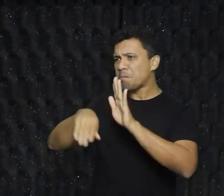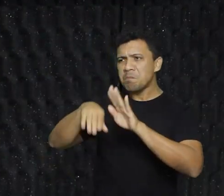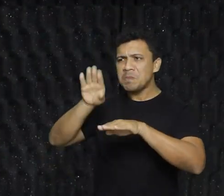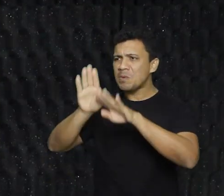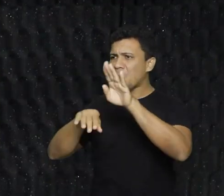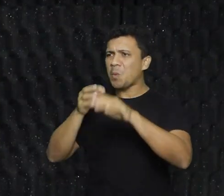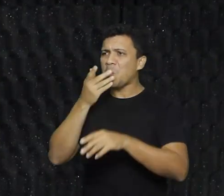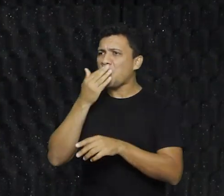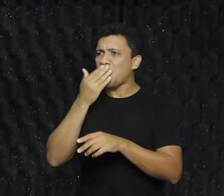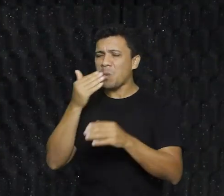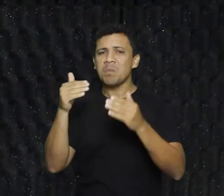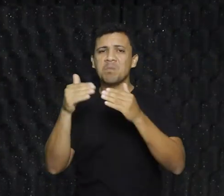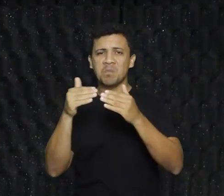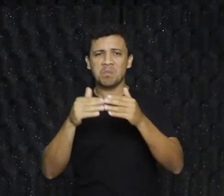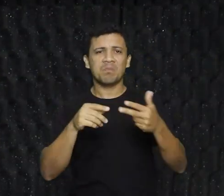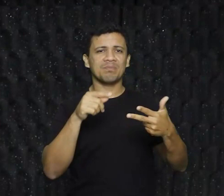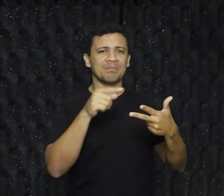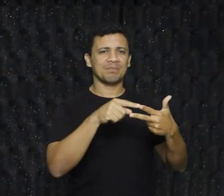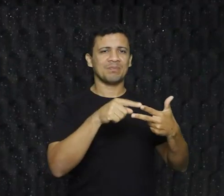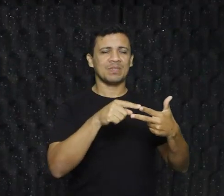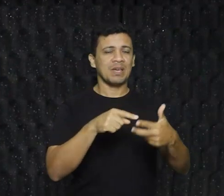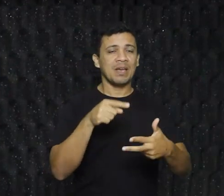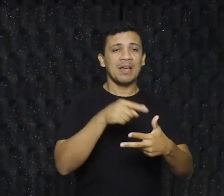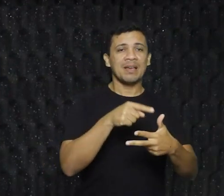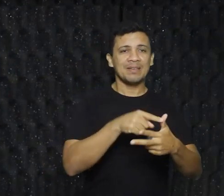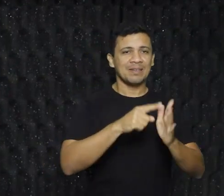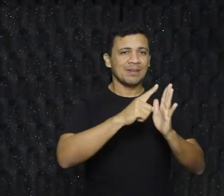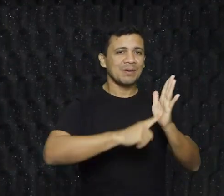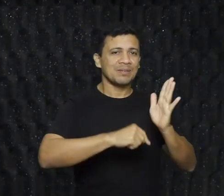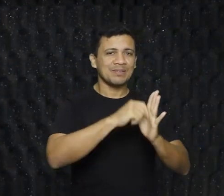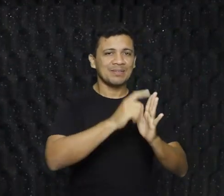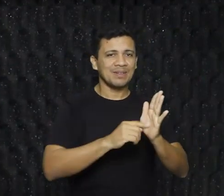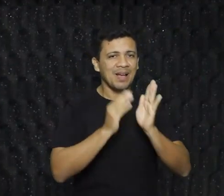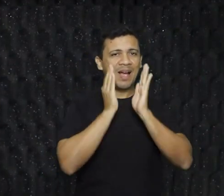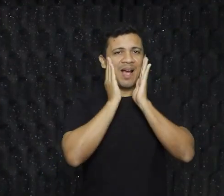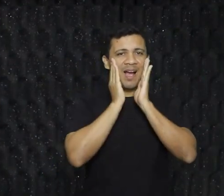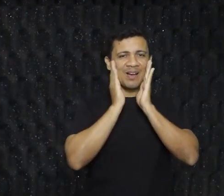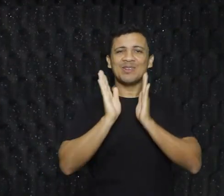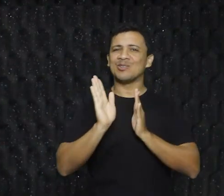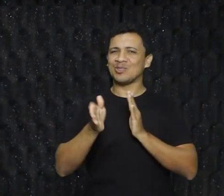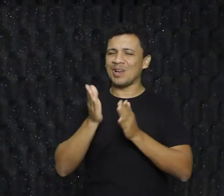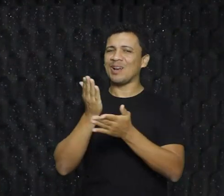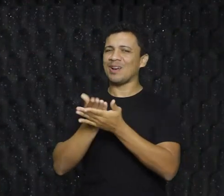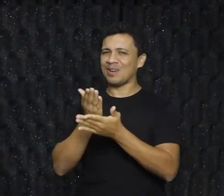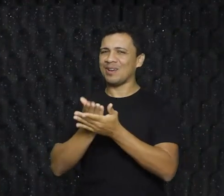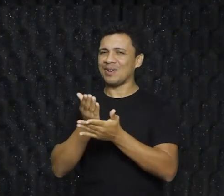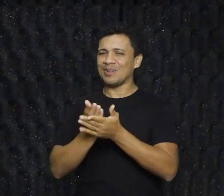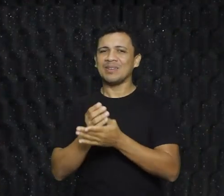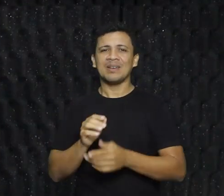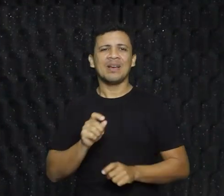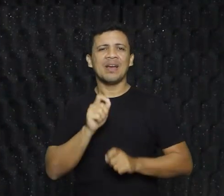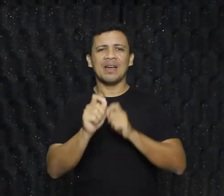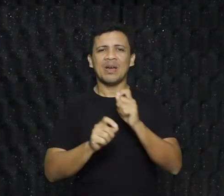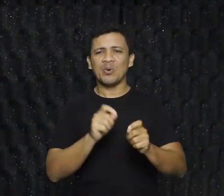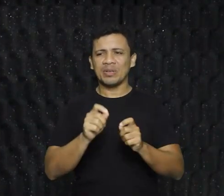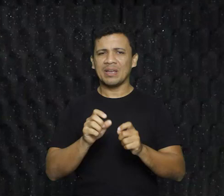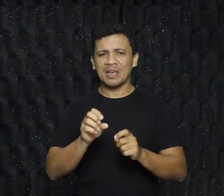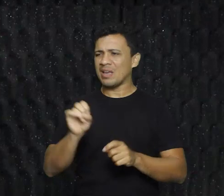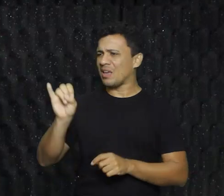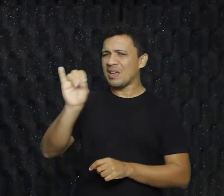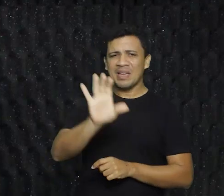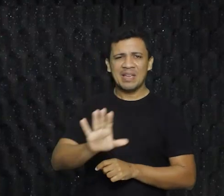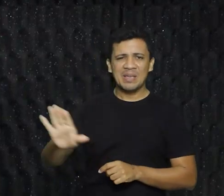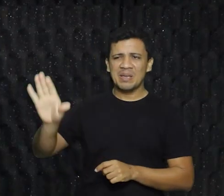mais fauvista ele é. Já o expressionismo, eu dei uma aula recente sobre isso, ele trabalha com uma deformação das